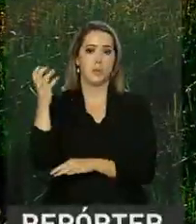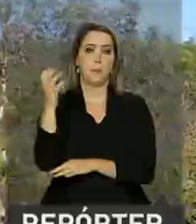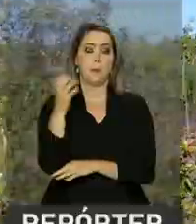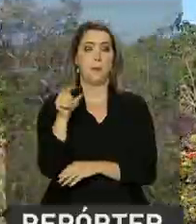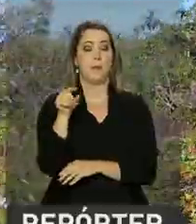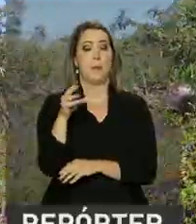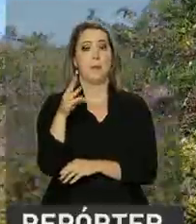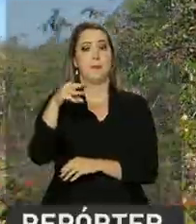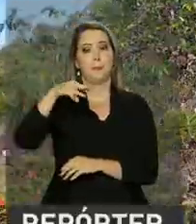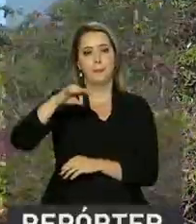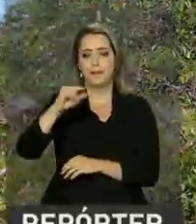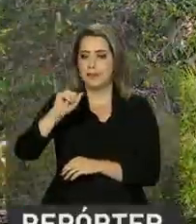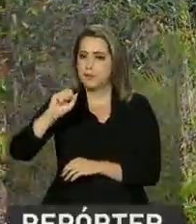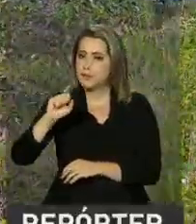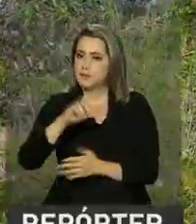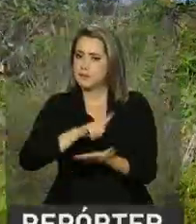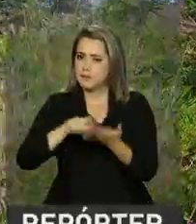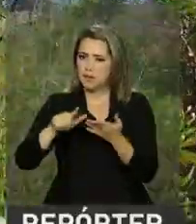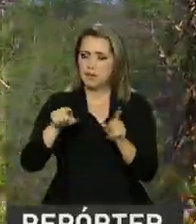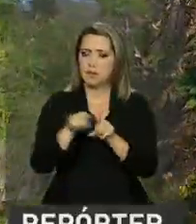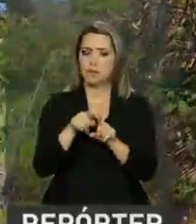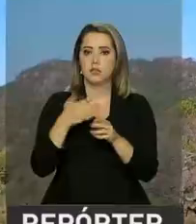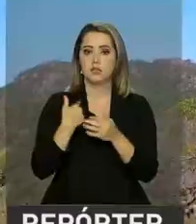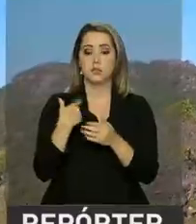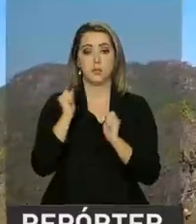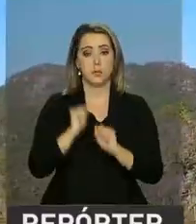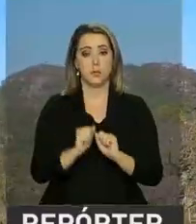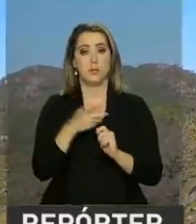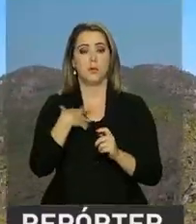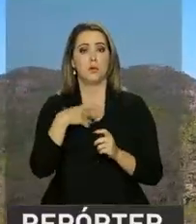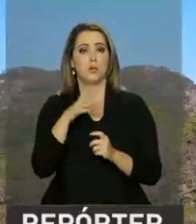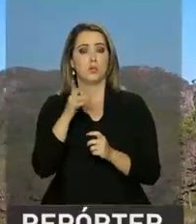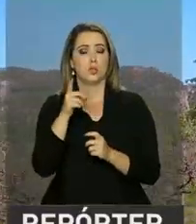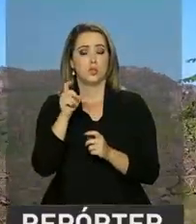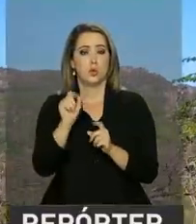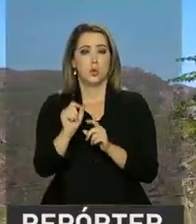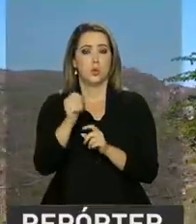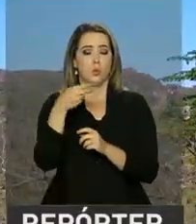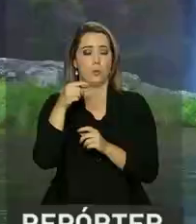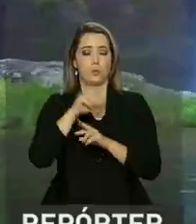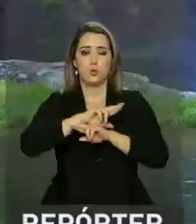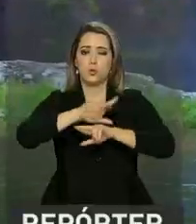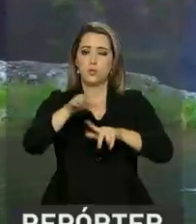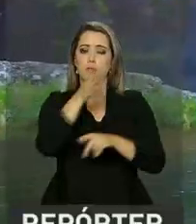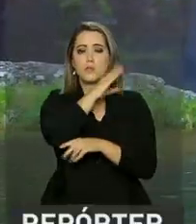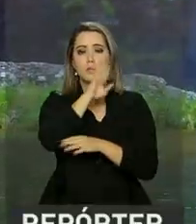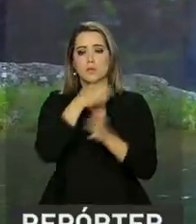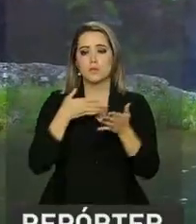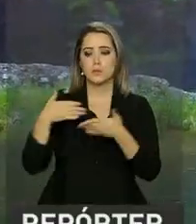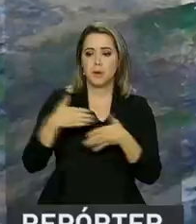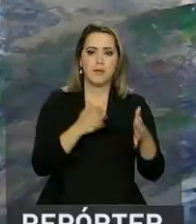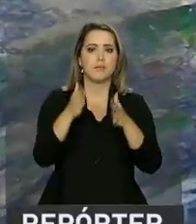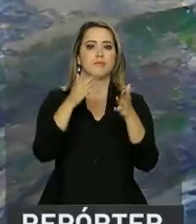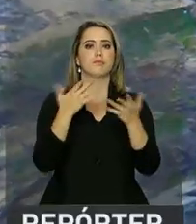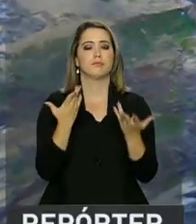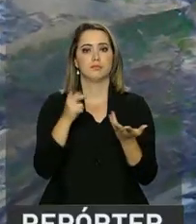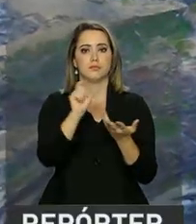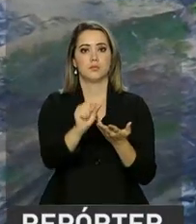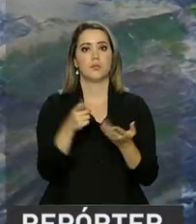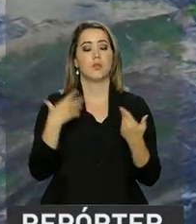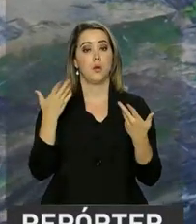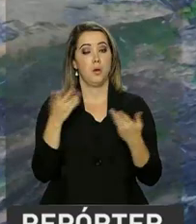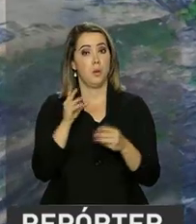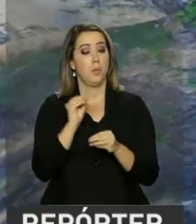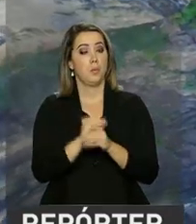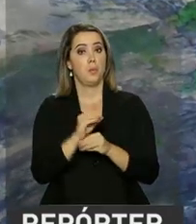secas, e aumenta o espaço de circulação de mamíferos, como a onça-pintada e o lobo-guará. Na nova área, cachoeiras ainda